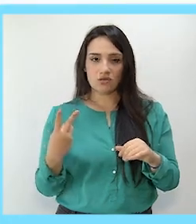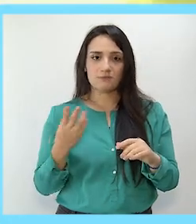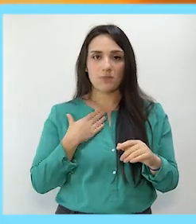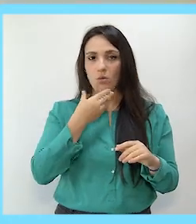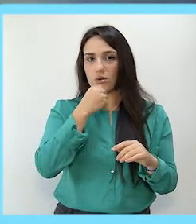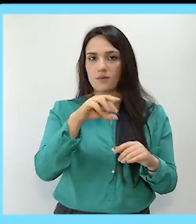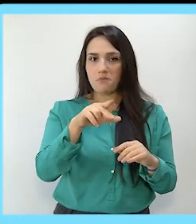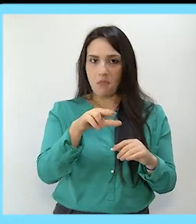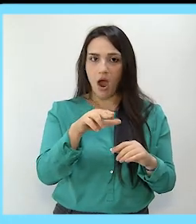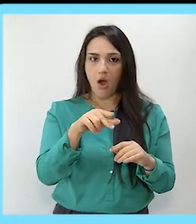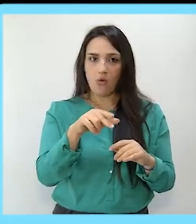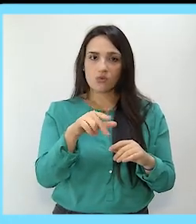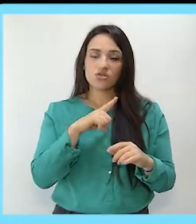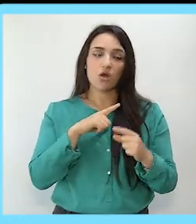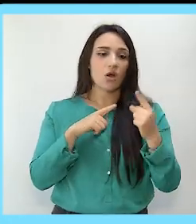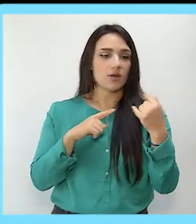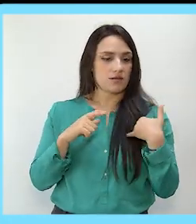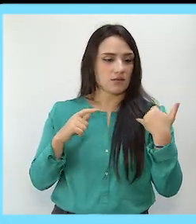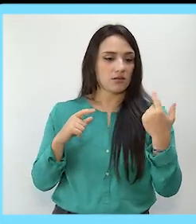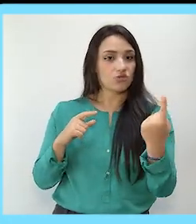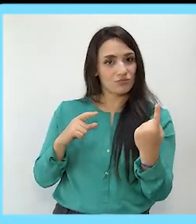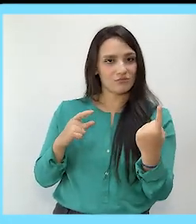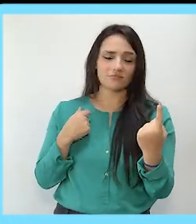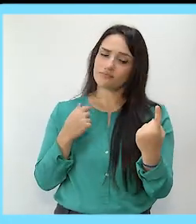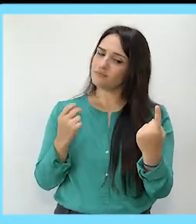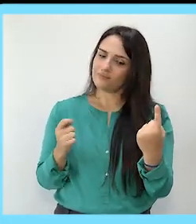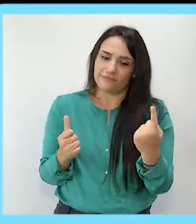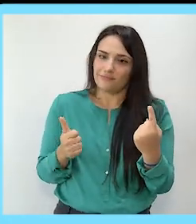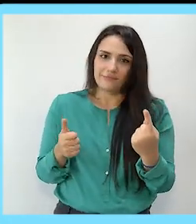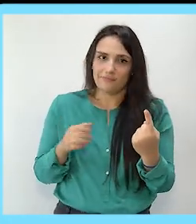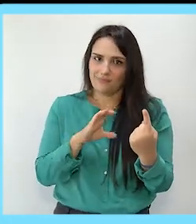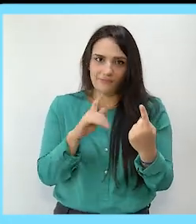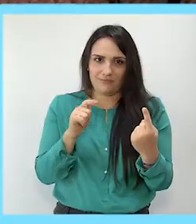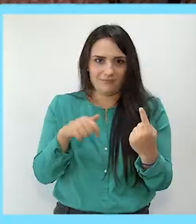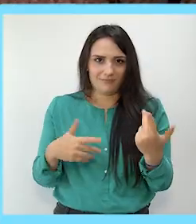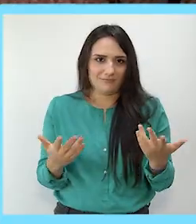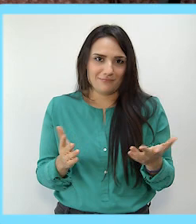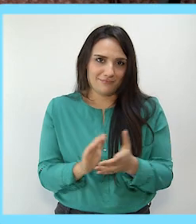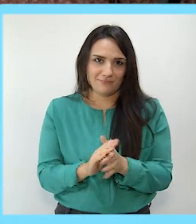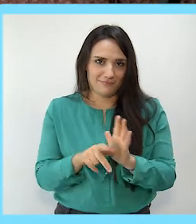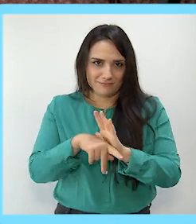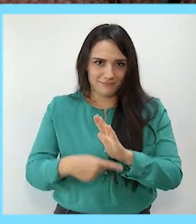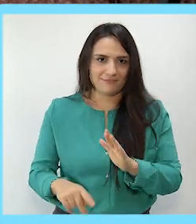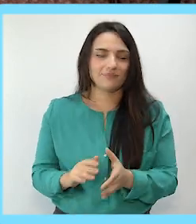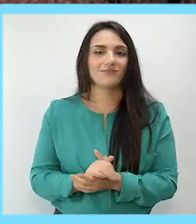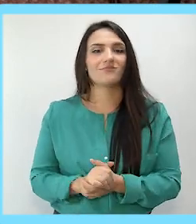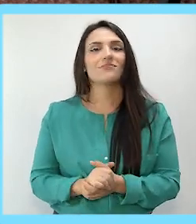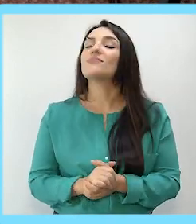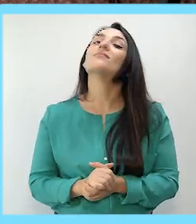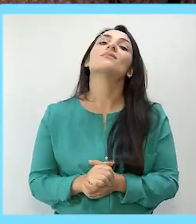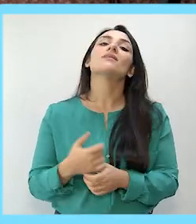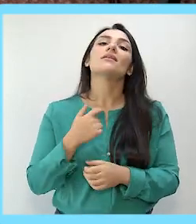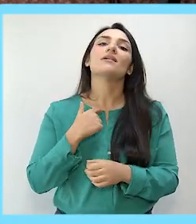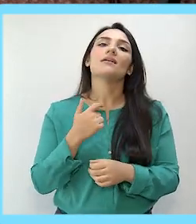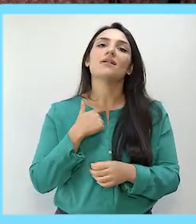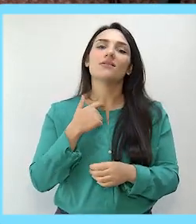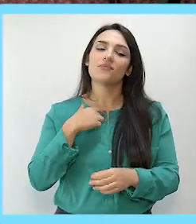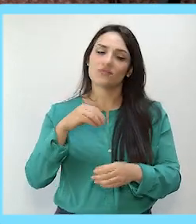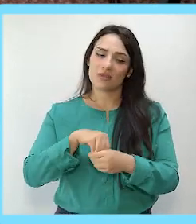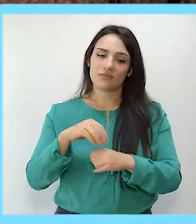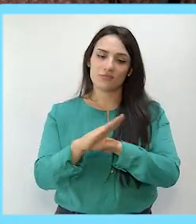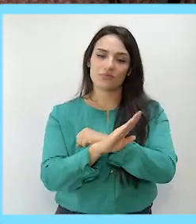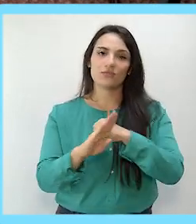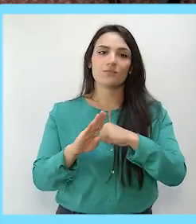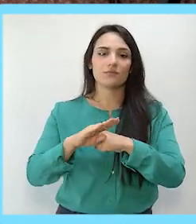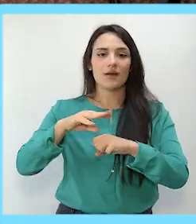irmão do meio 1 ano. Então, assim, nós somos praticamente campograndenses. E crescemos que bairro? aqui. Vocês cresceram em que bairro? Maracaju, no centro